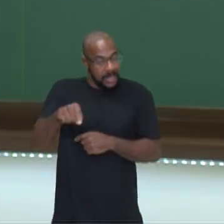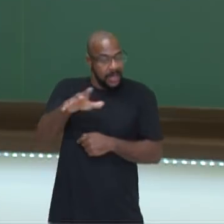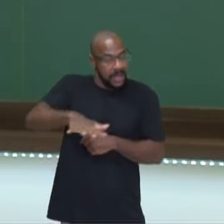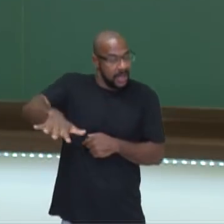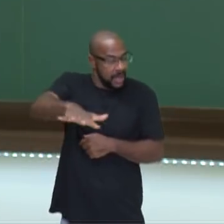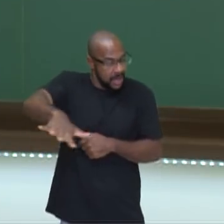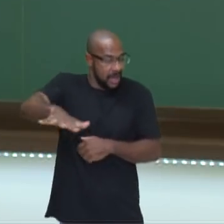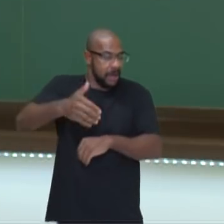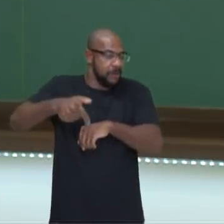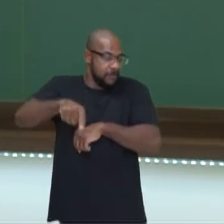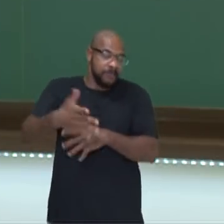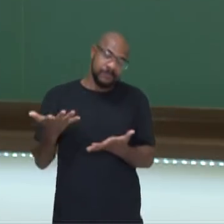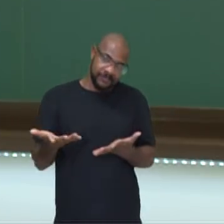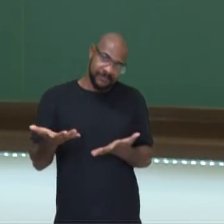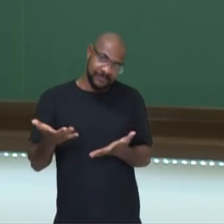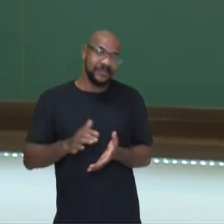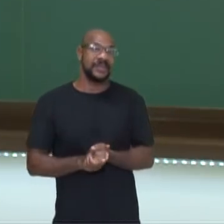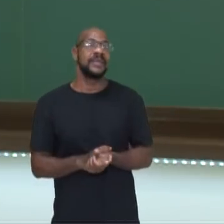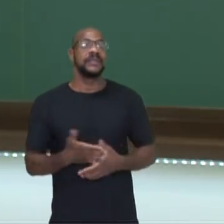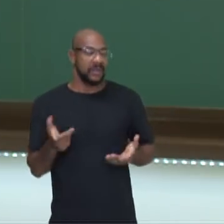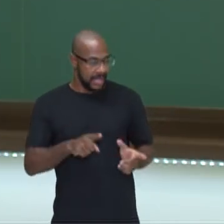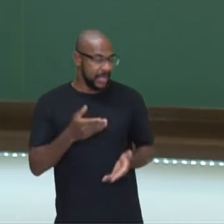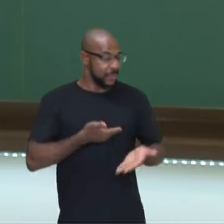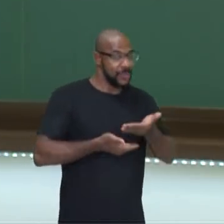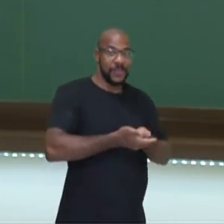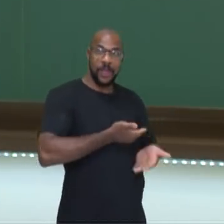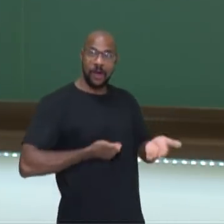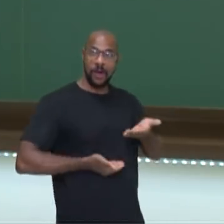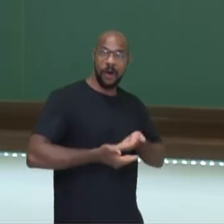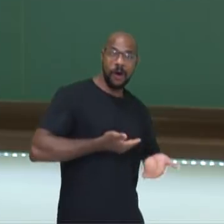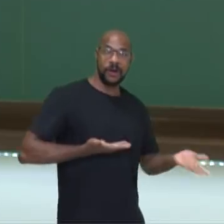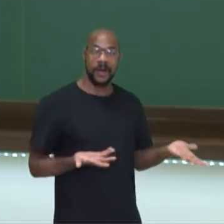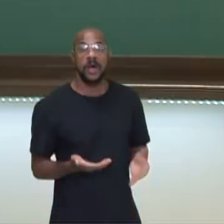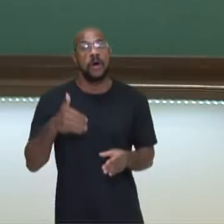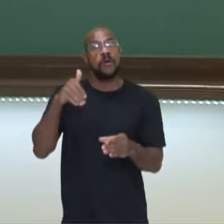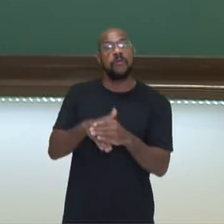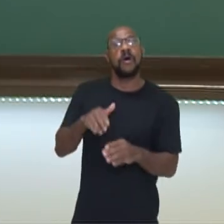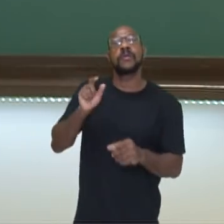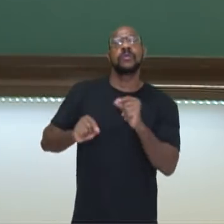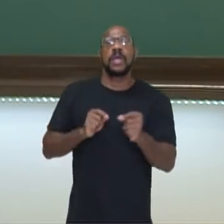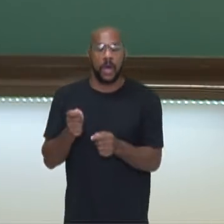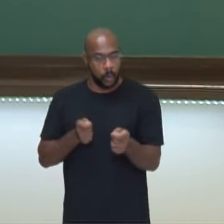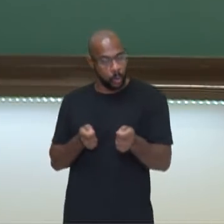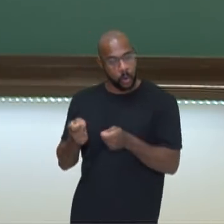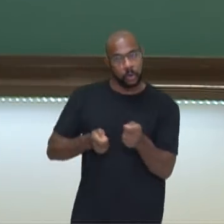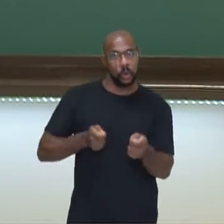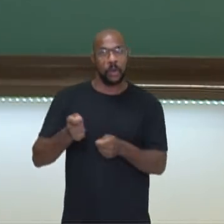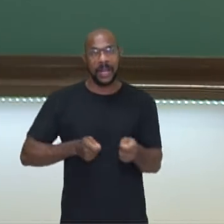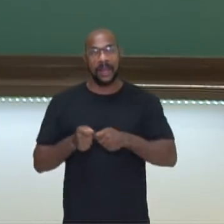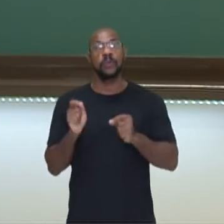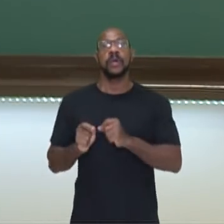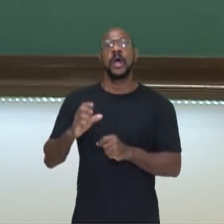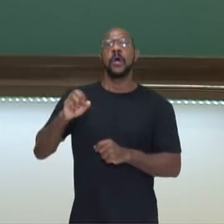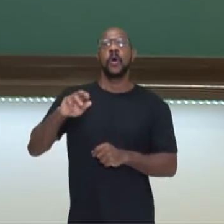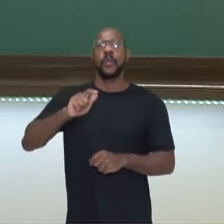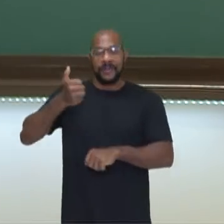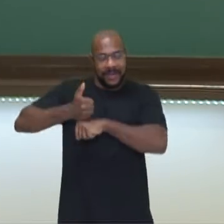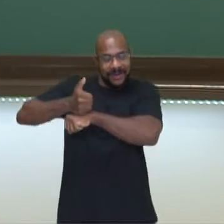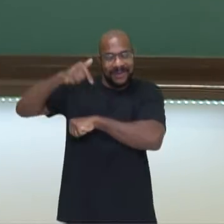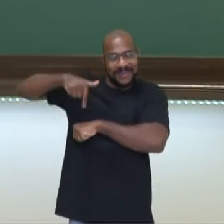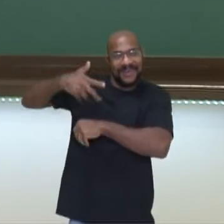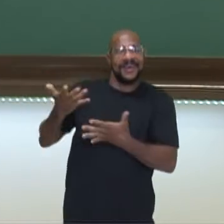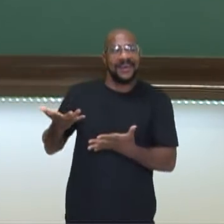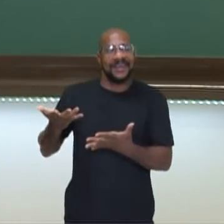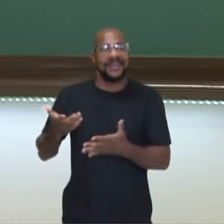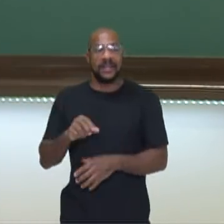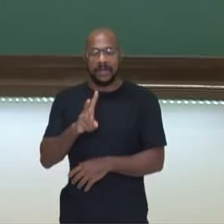indicados pelo coronel. Então uma rede de trocas. Esse voto era controlado pelo coronel e nós costumamos chamá-lo